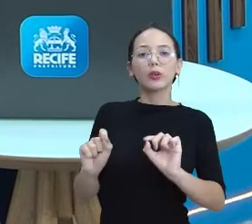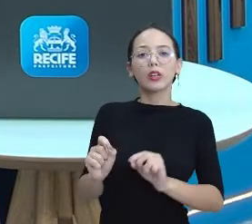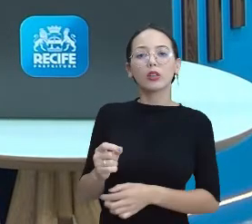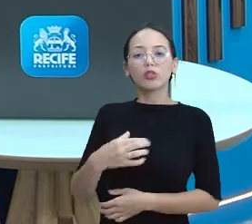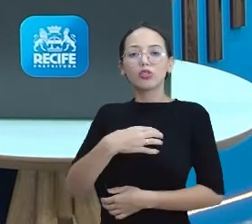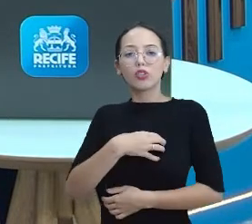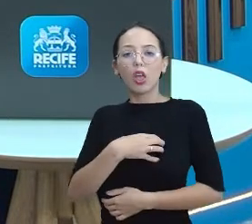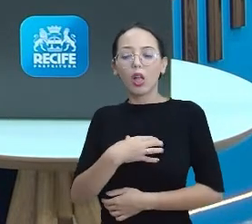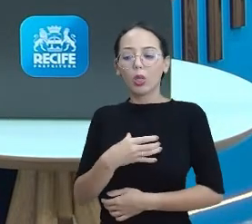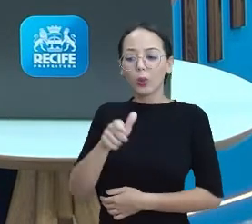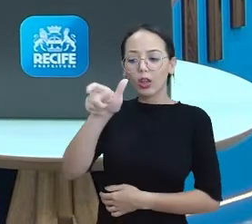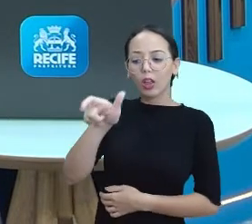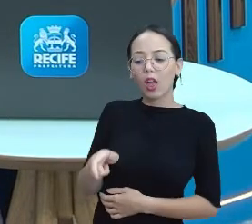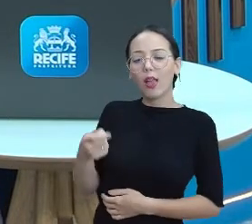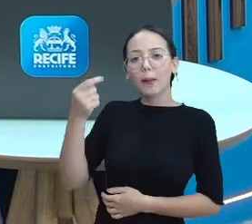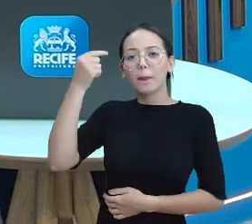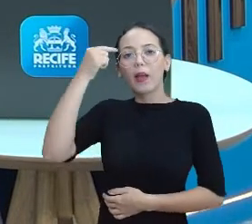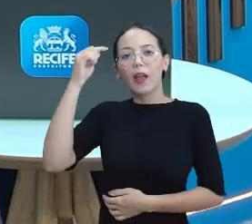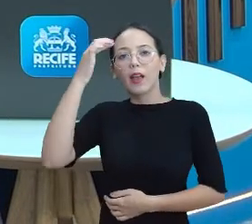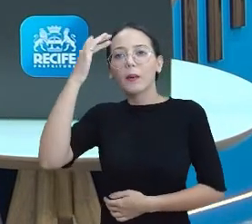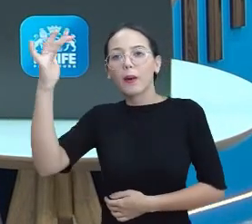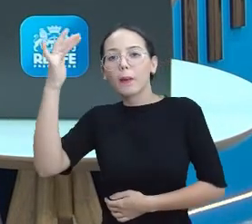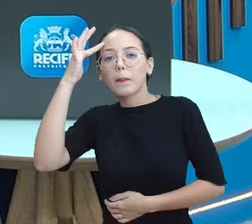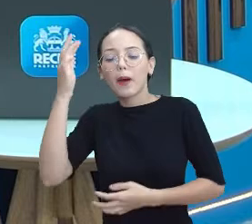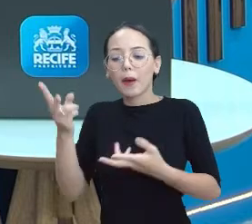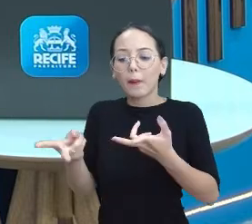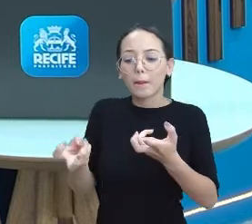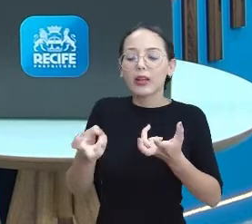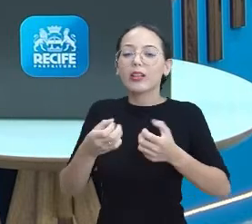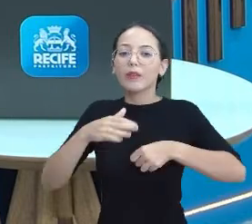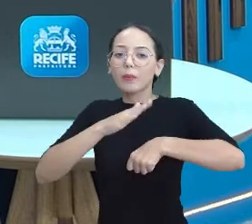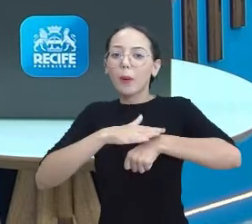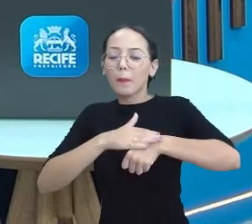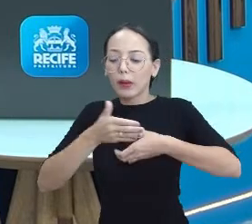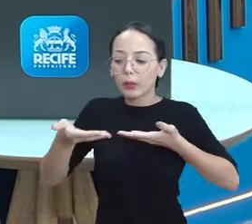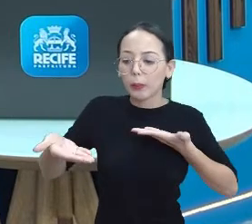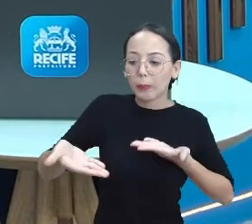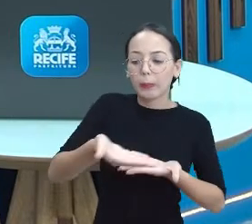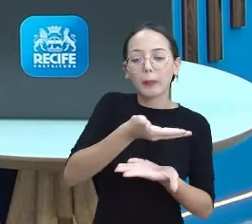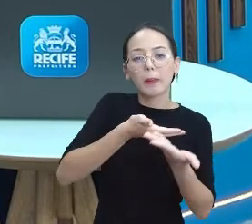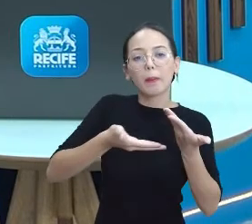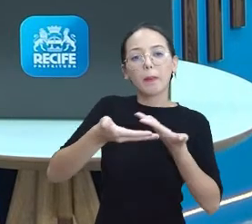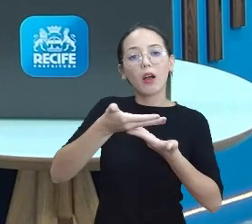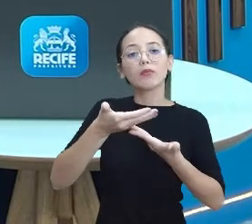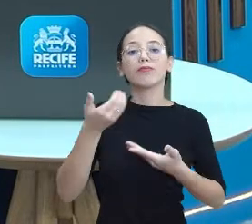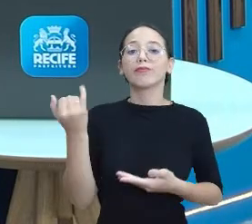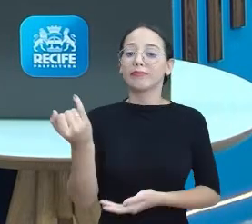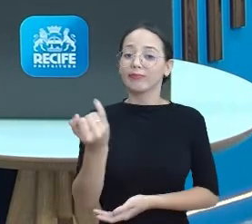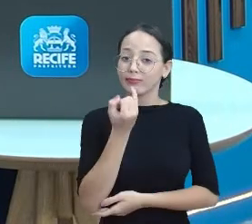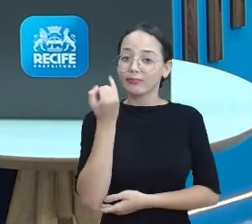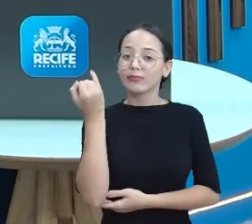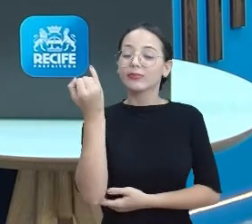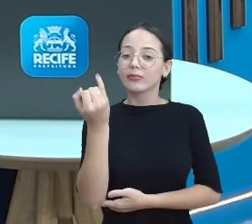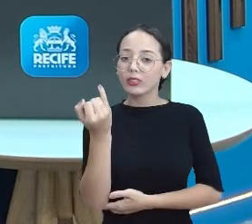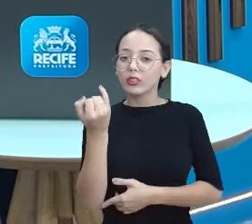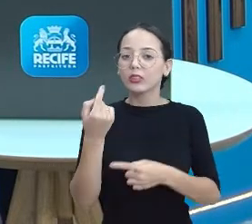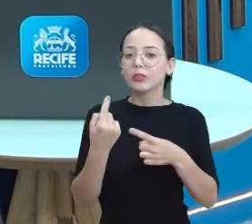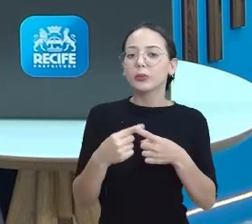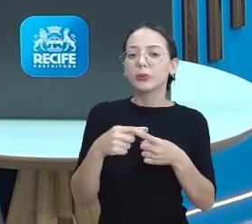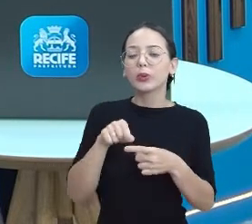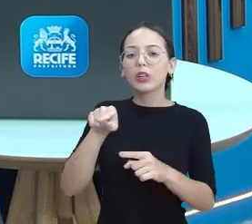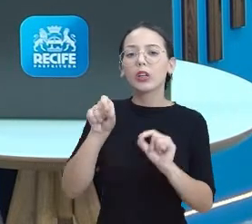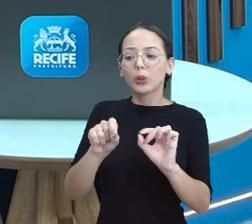ele pensa, a forma como ele percebe esse momento de interação é importante, porque ele